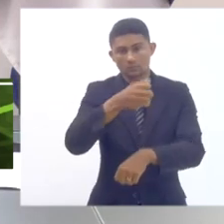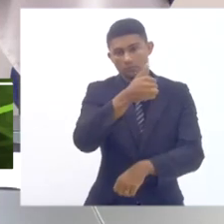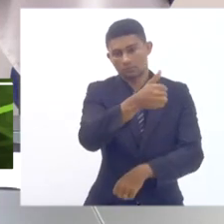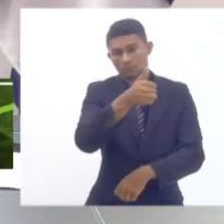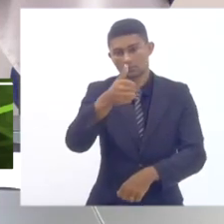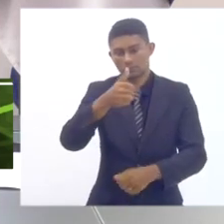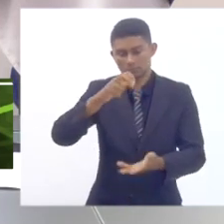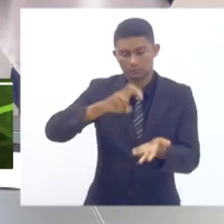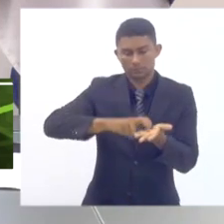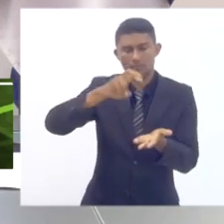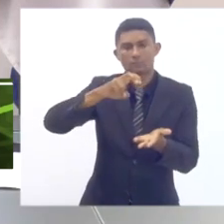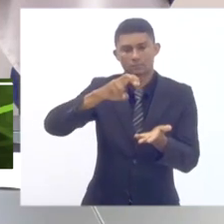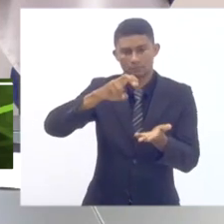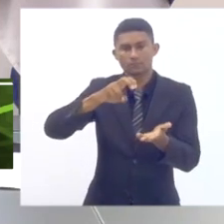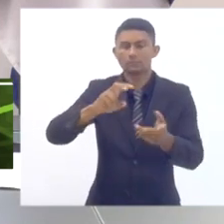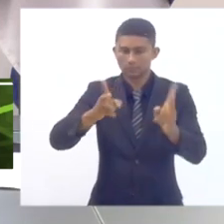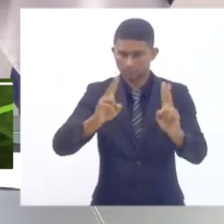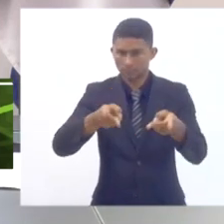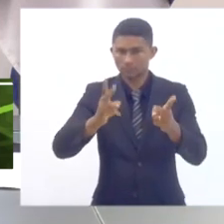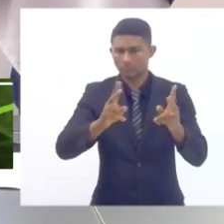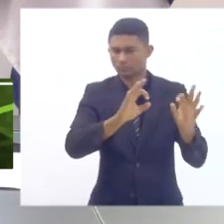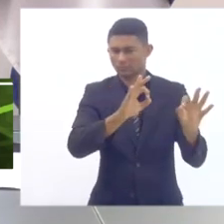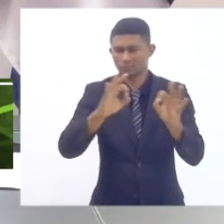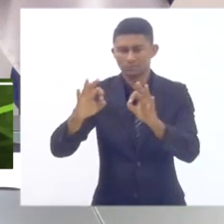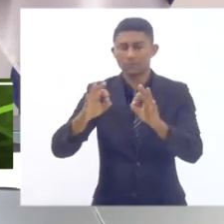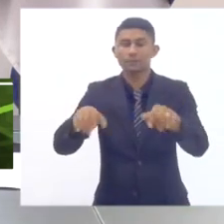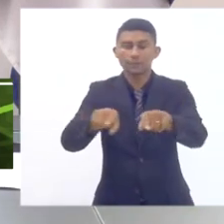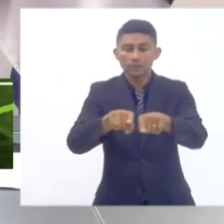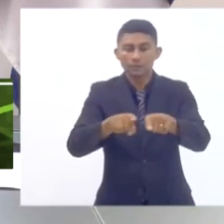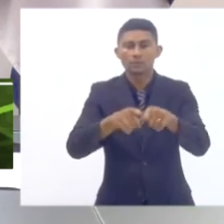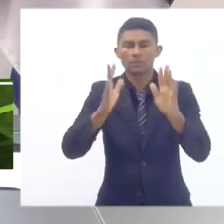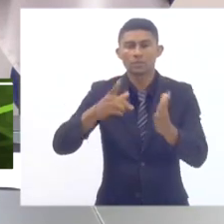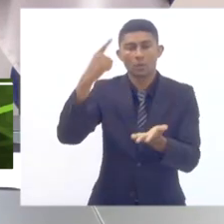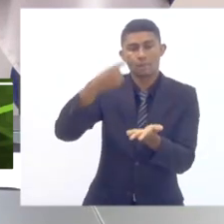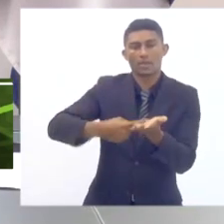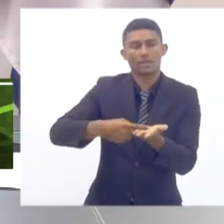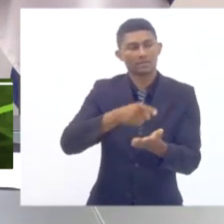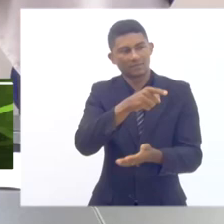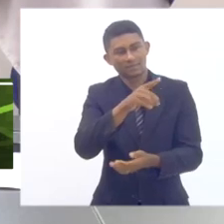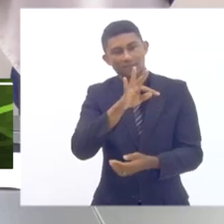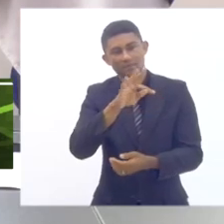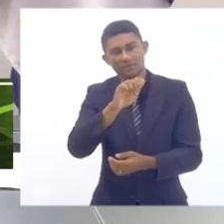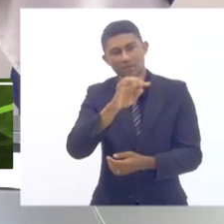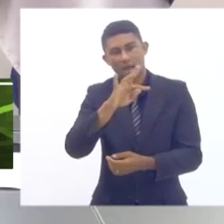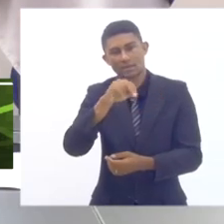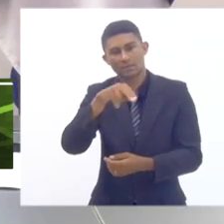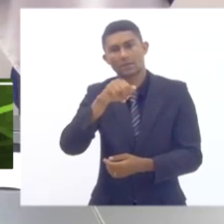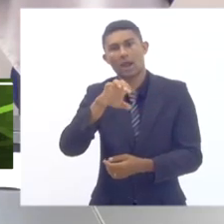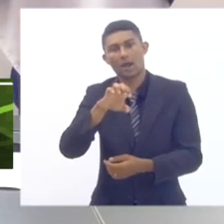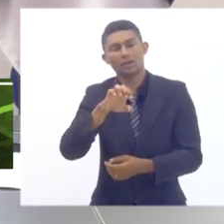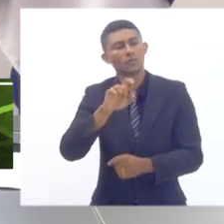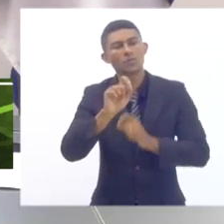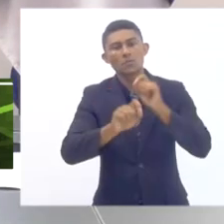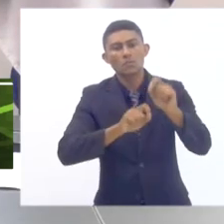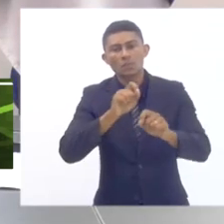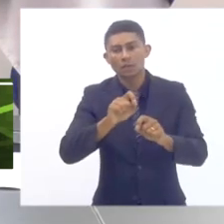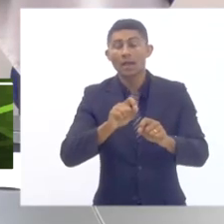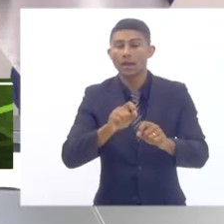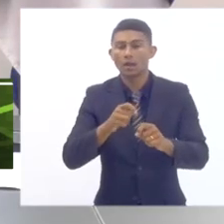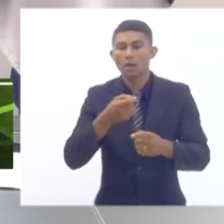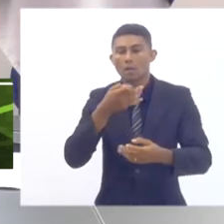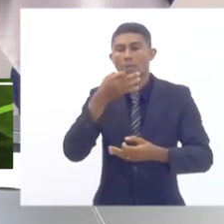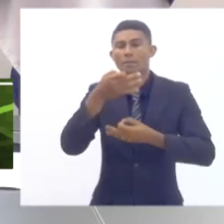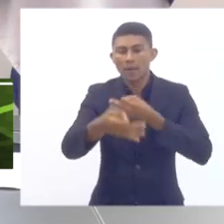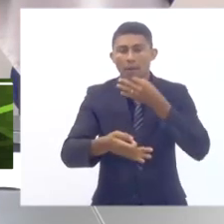Mantendo também, conforme combinado aqui com a Tatiane, a entrega de 7 pareceres por semana,